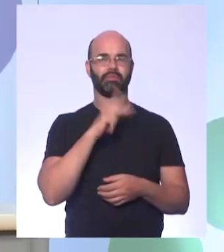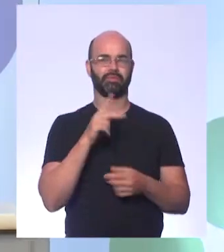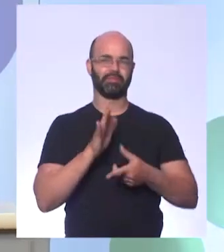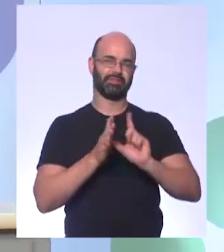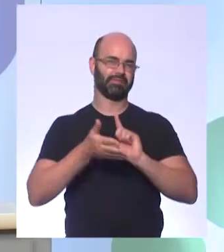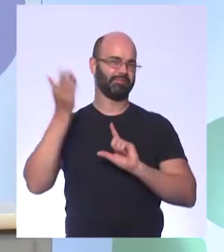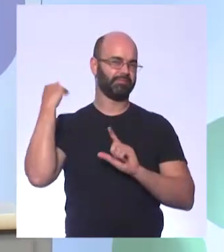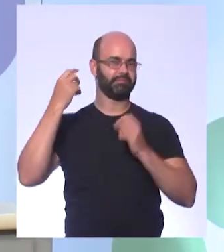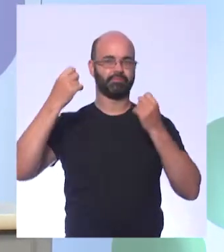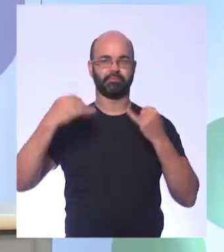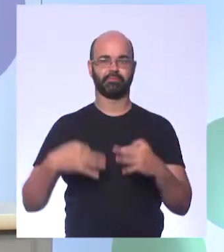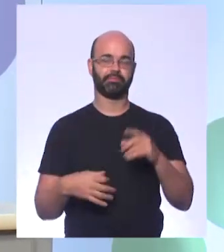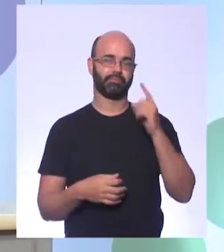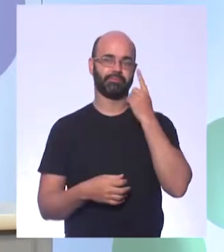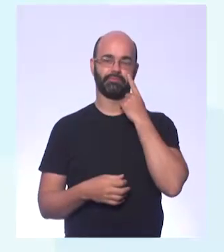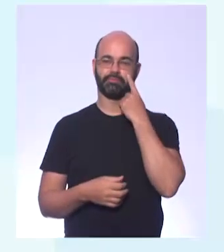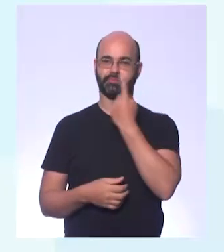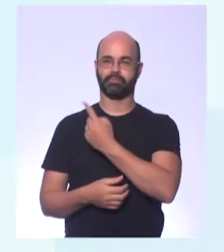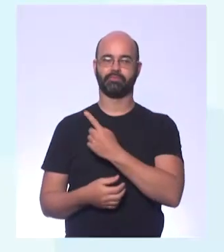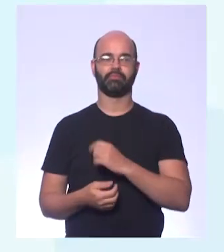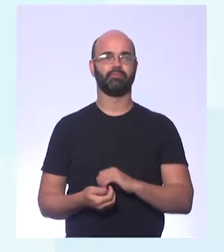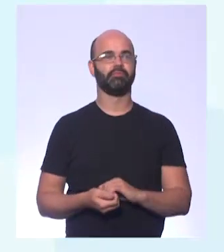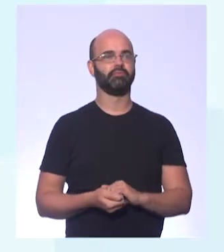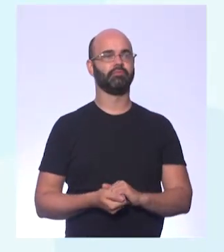lá no começo da aula. Dá uma olhadinha.